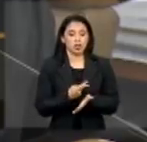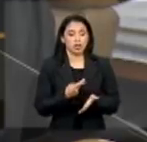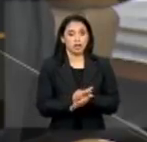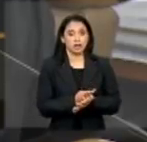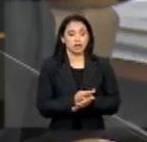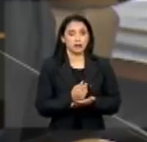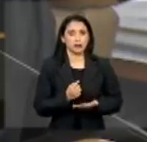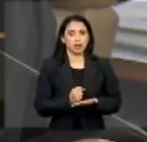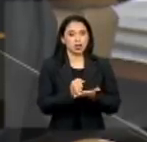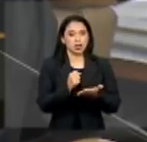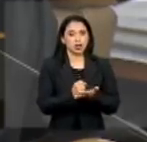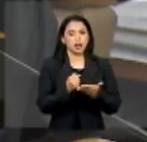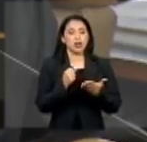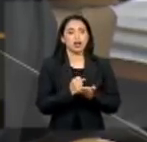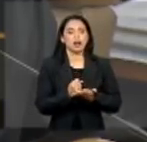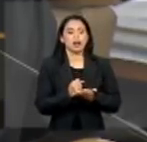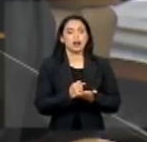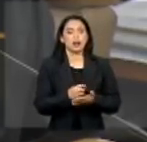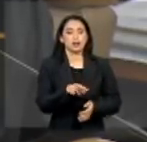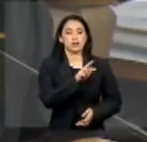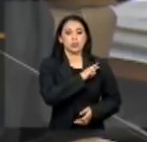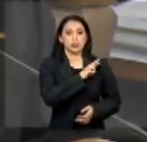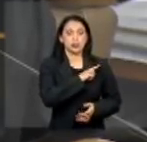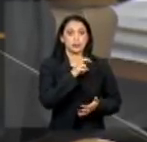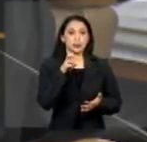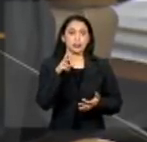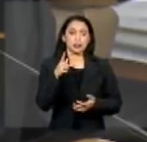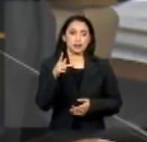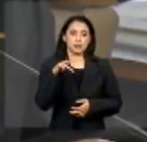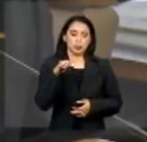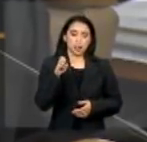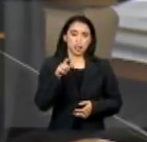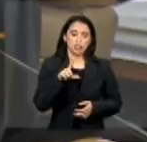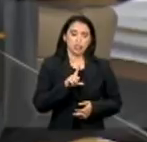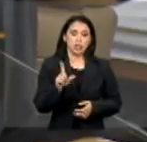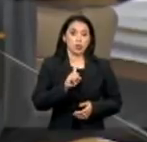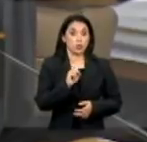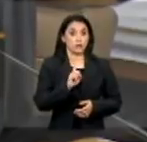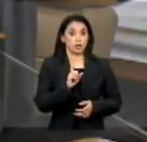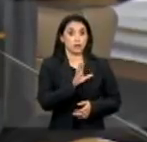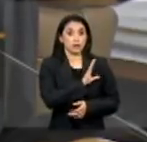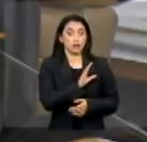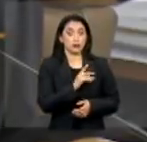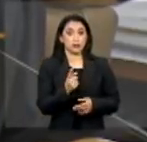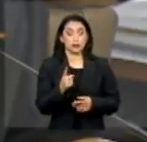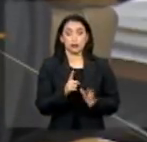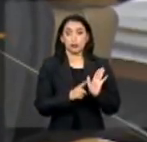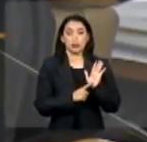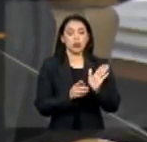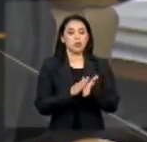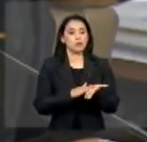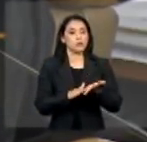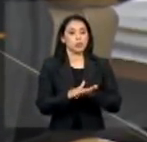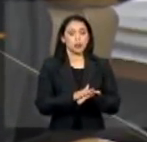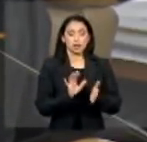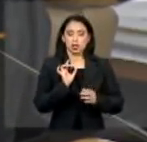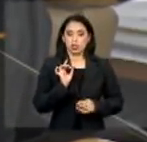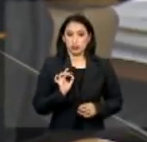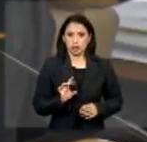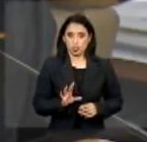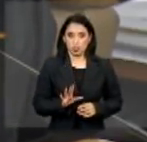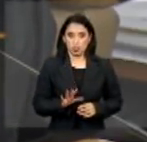responsabilidade penal ao acusado não colaborador não traduzem por si só